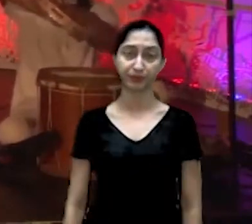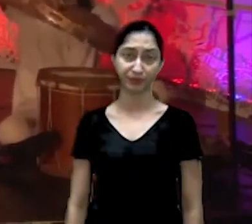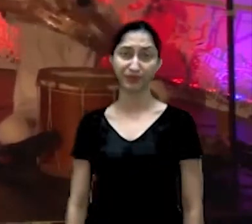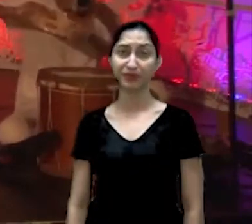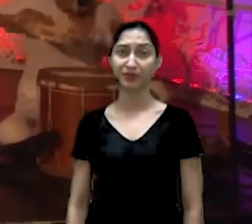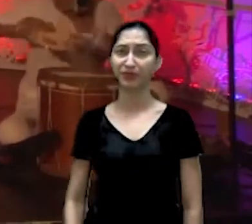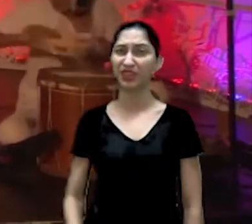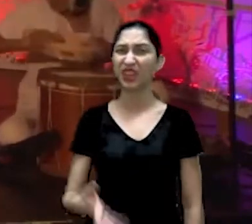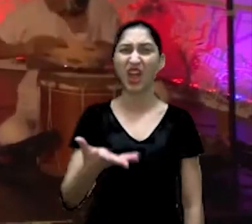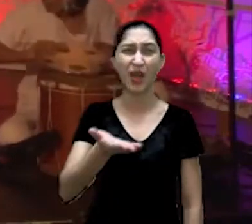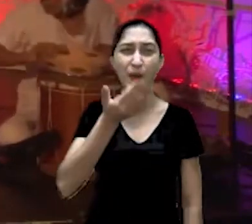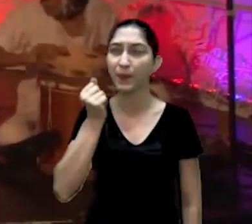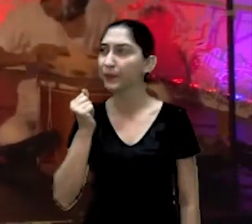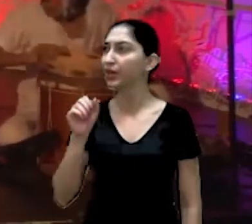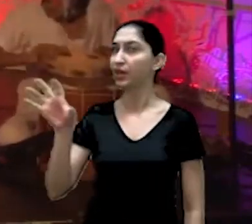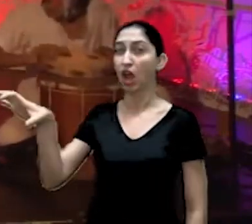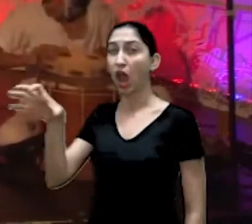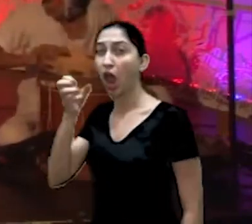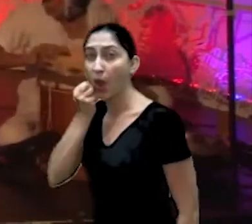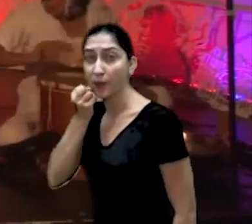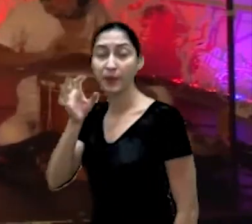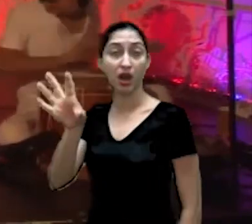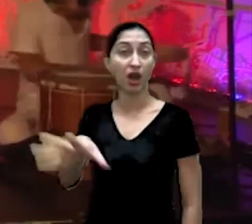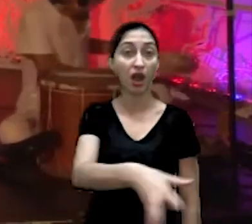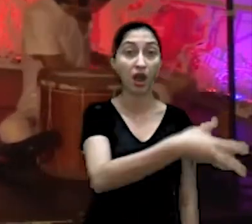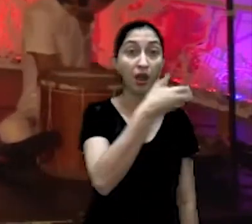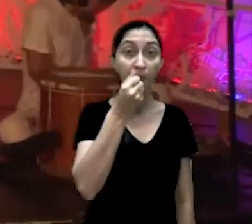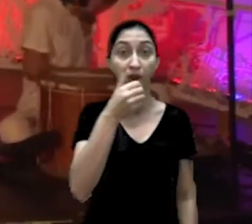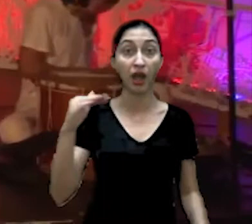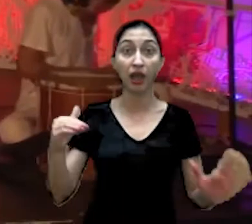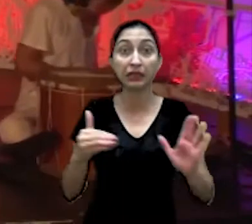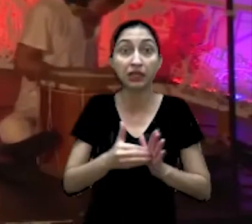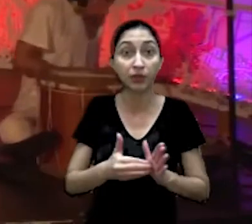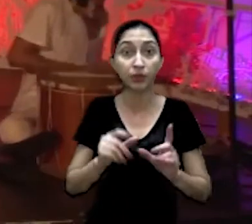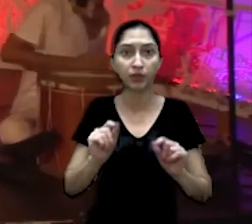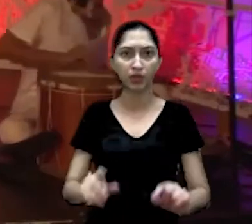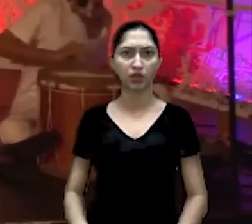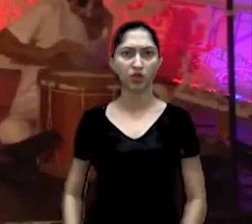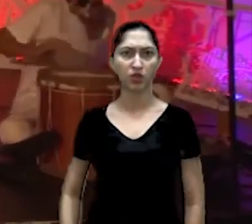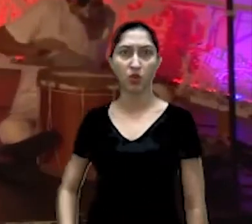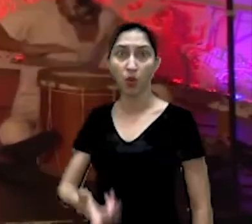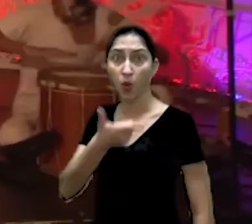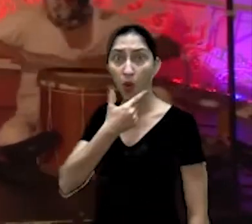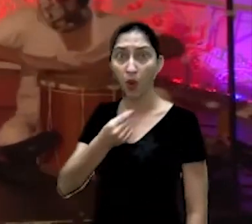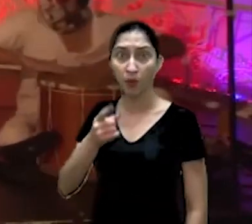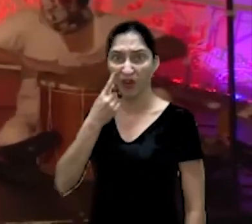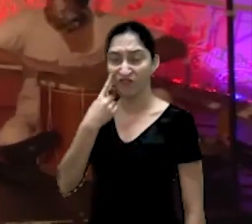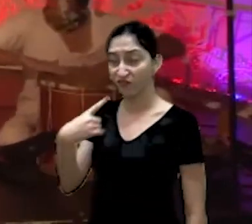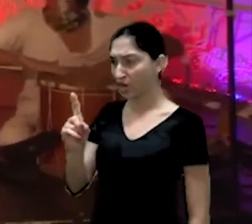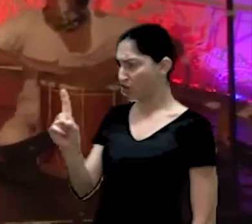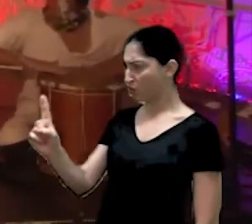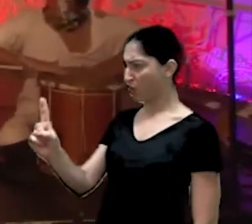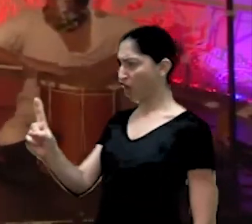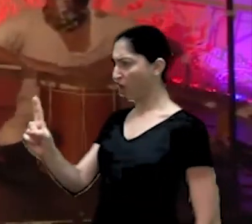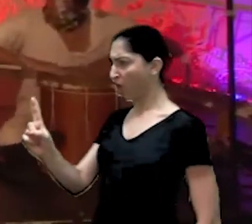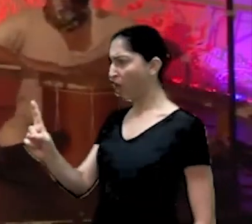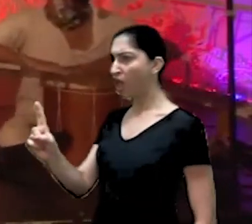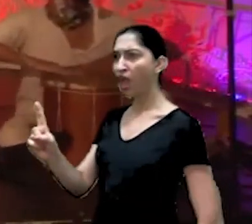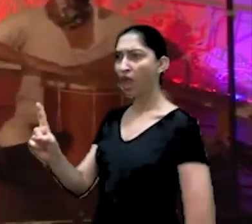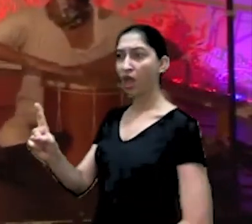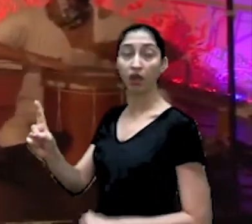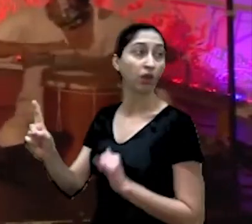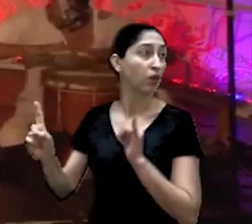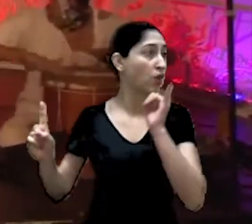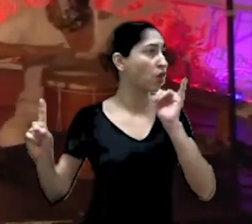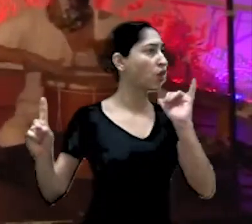Comia de lá, comia de cá, até aqui. Até que o feitor pegou ela no pulo roendo as paredes e foi correndo fofocar